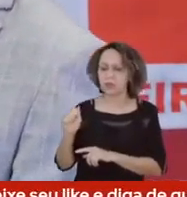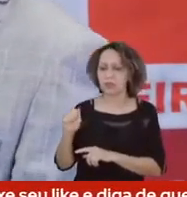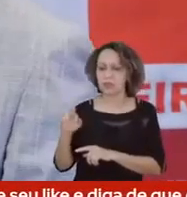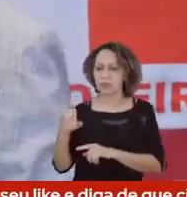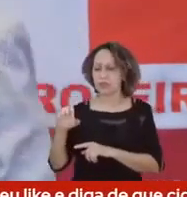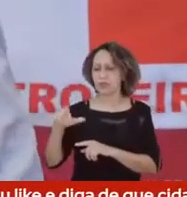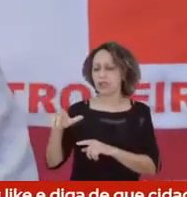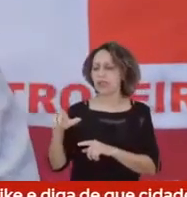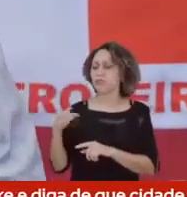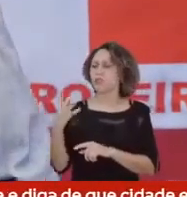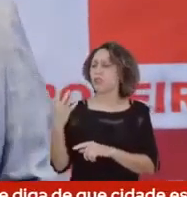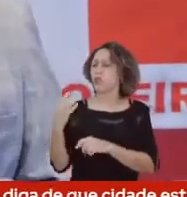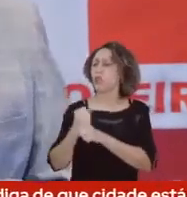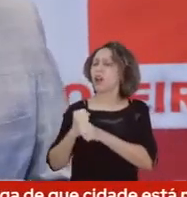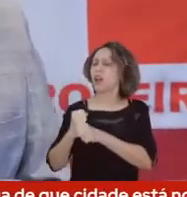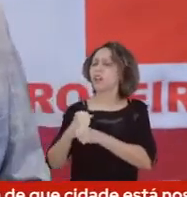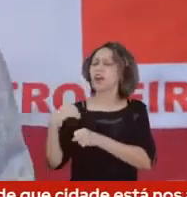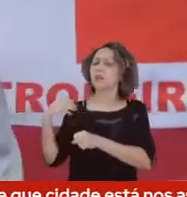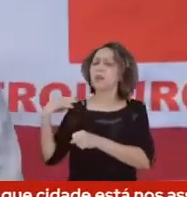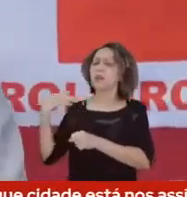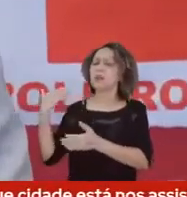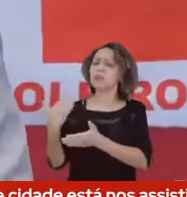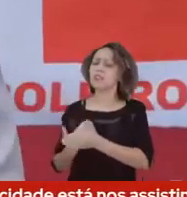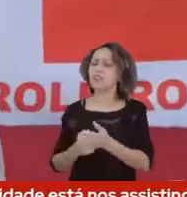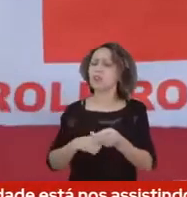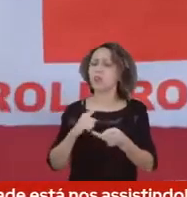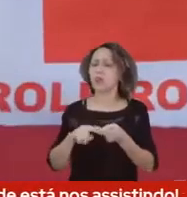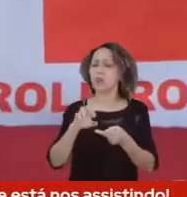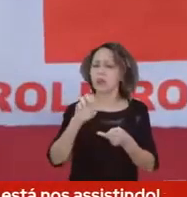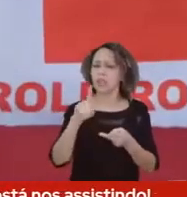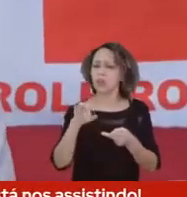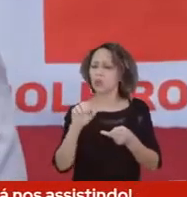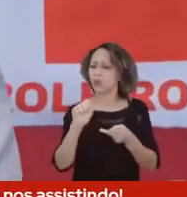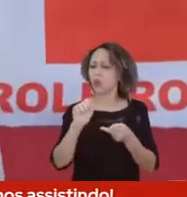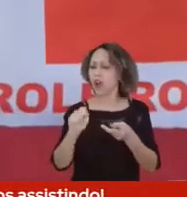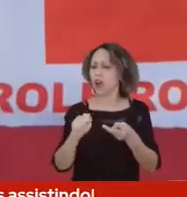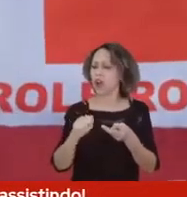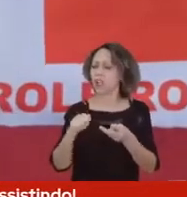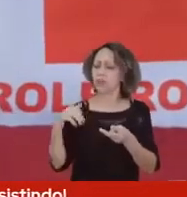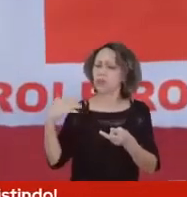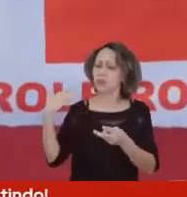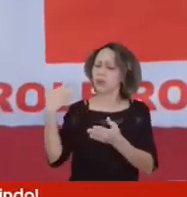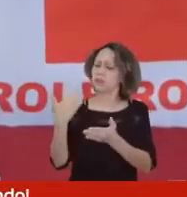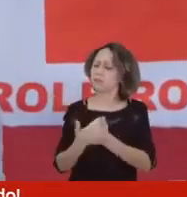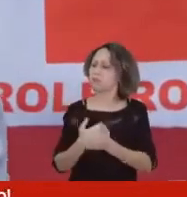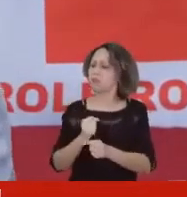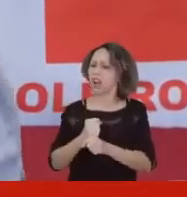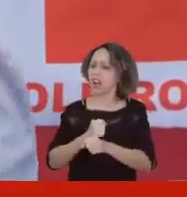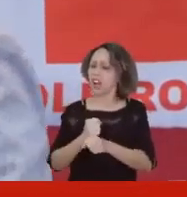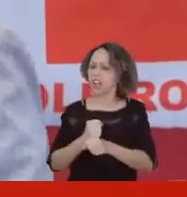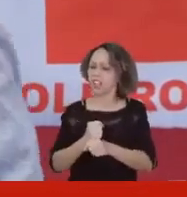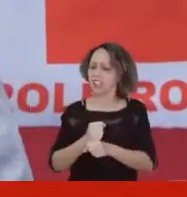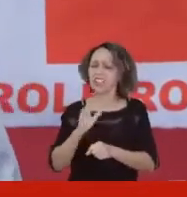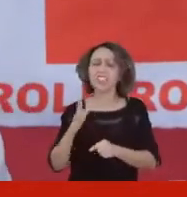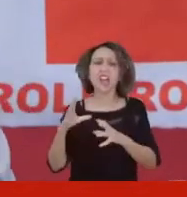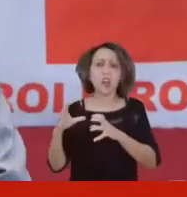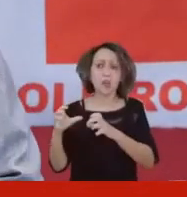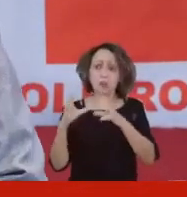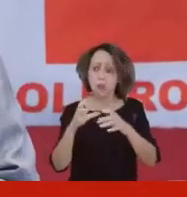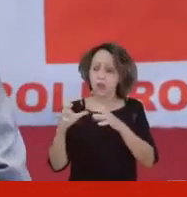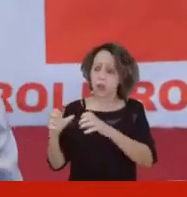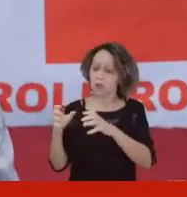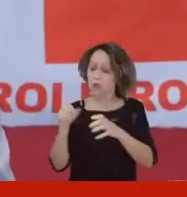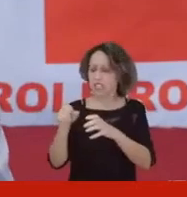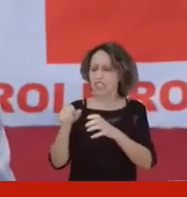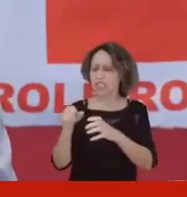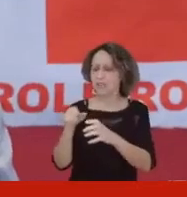atrás. Quantas vezes eu brigava com o Gabriela, eu falava, pô, Zé, você entrou na Petrobras, a tua cabeça só pensa em Petrobras agora. Pensa no